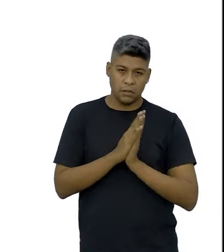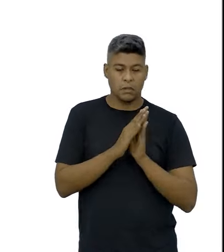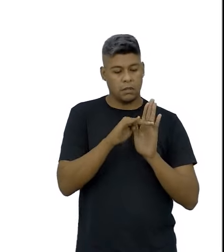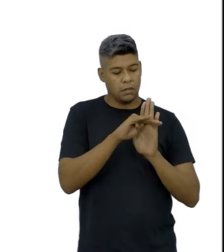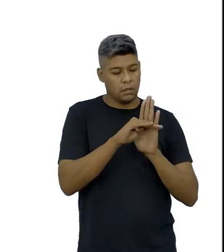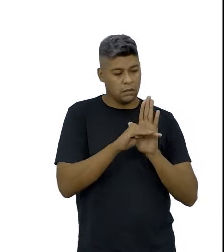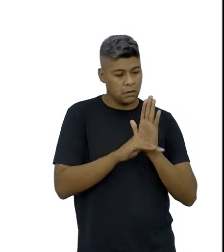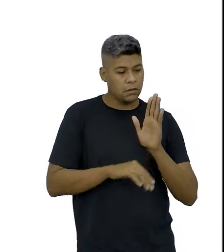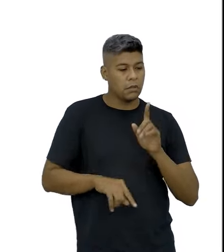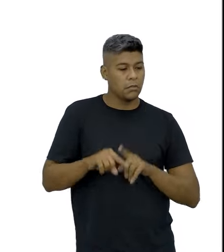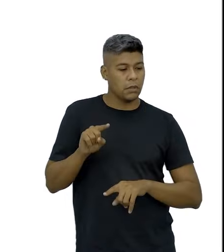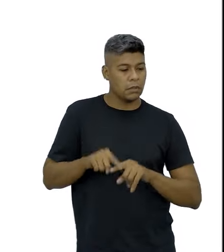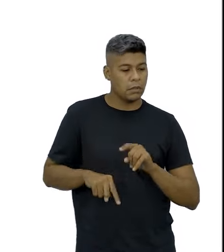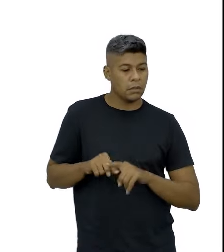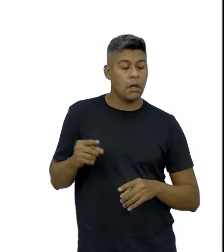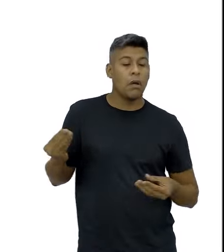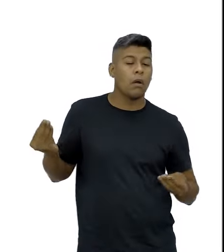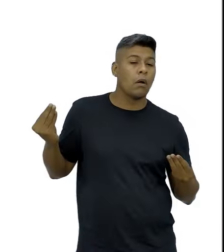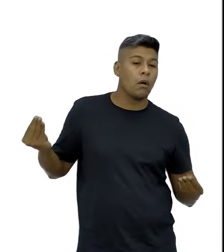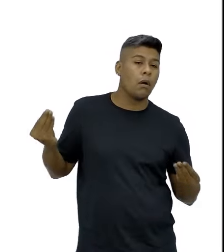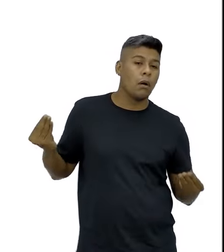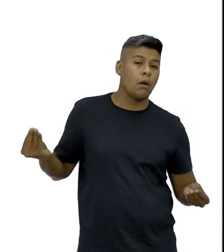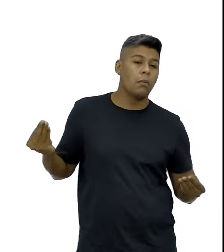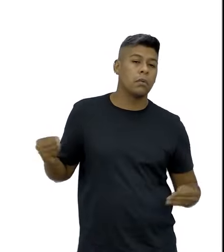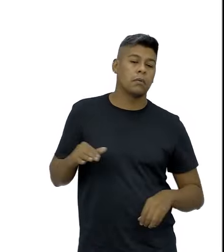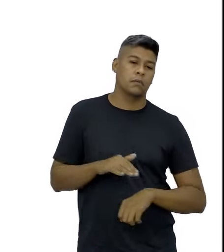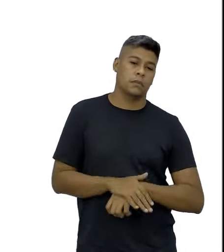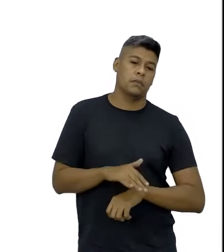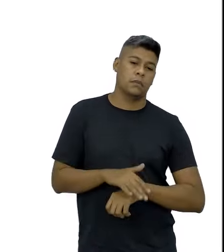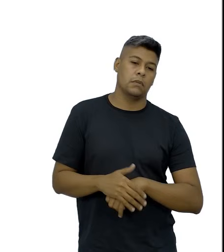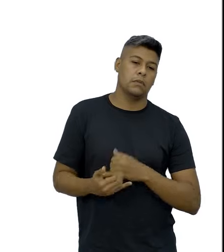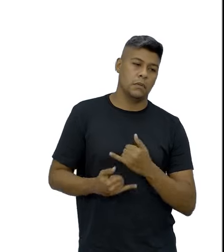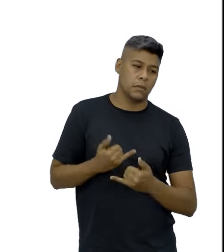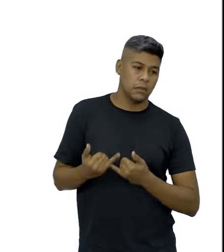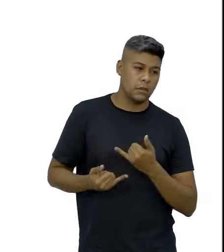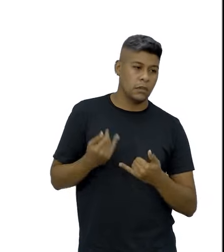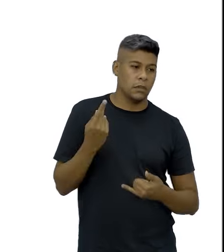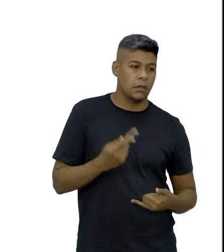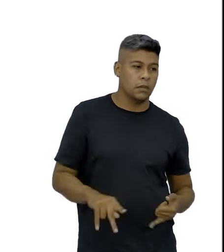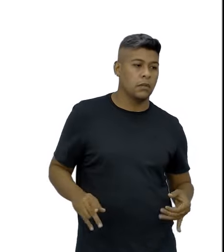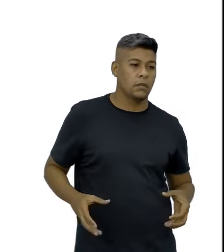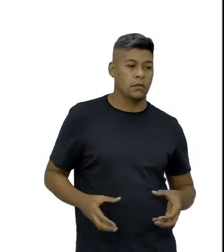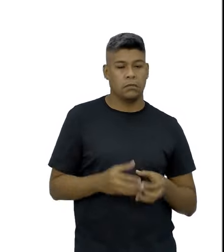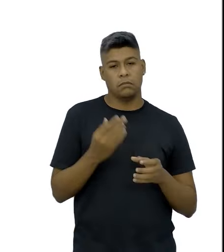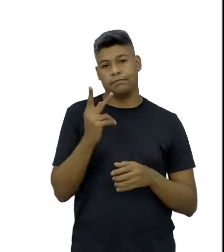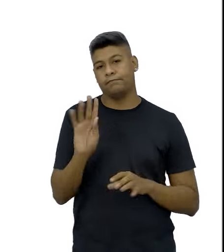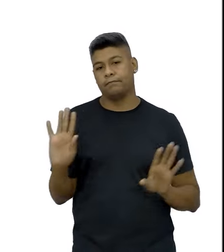de materiais e como fazer da brincadeira escolhida pela turma.